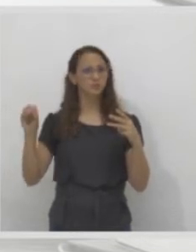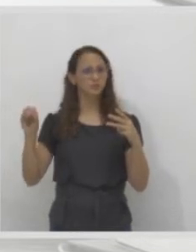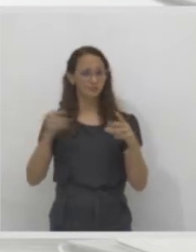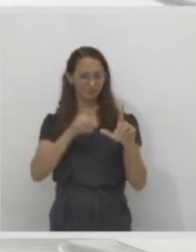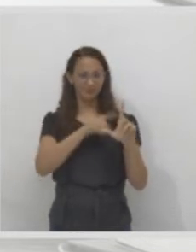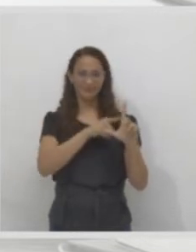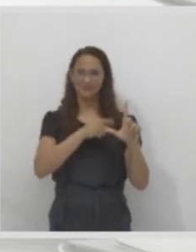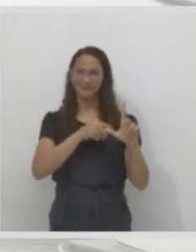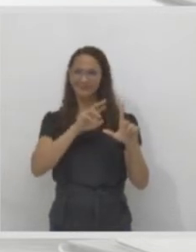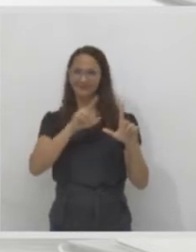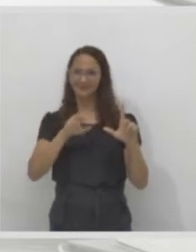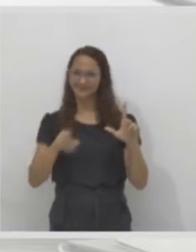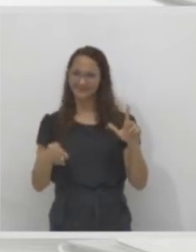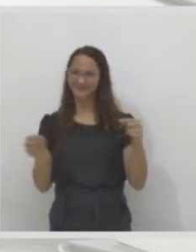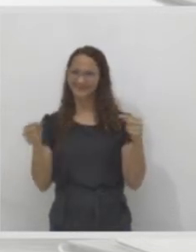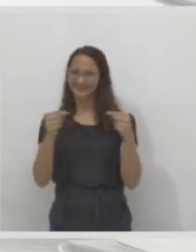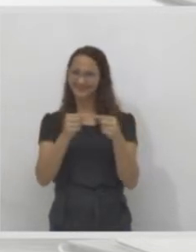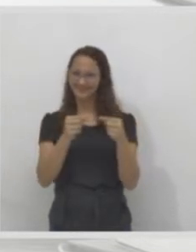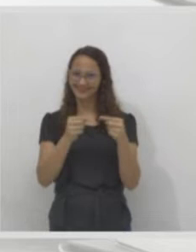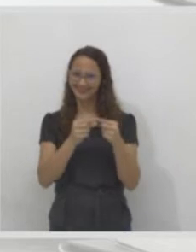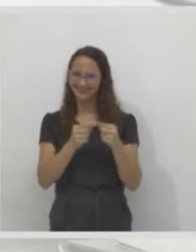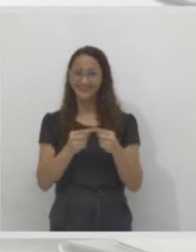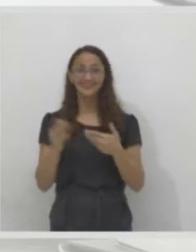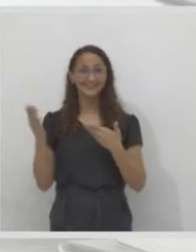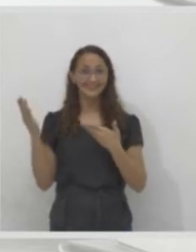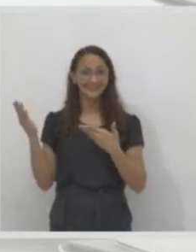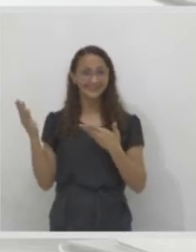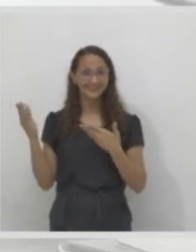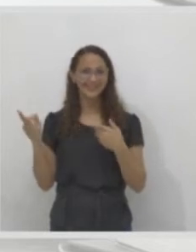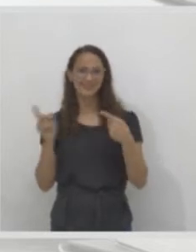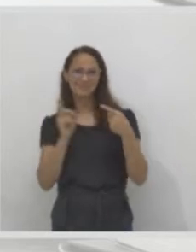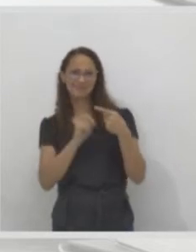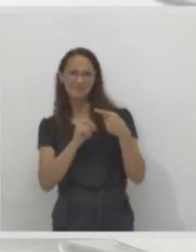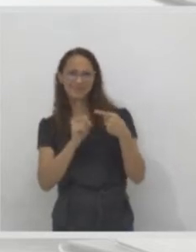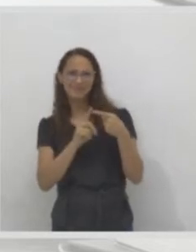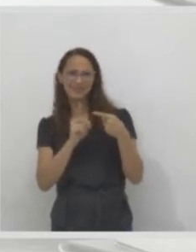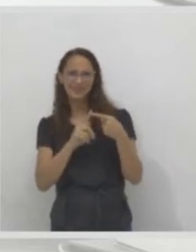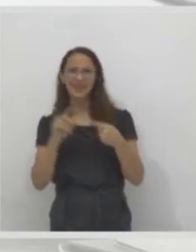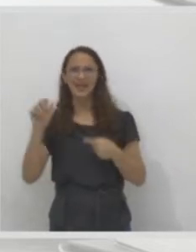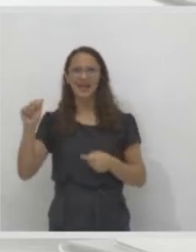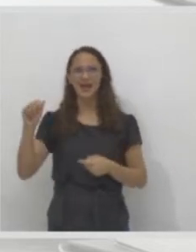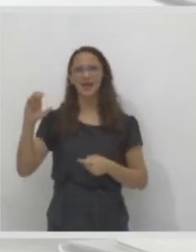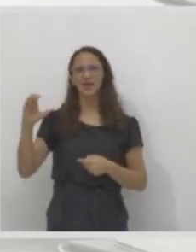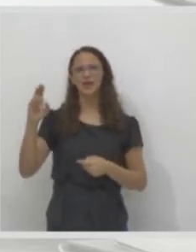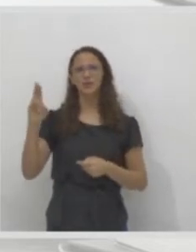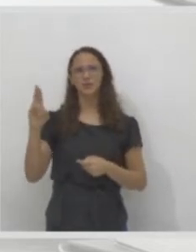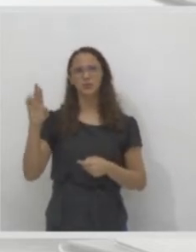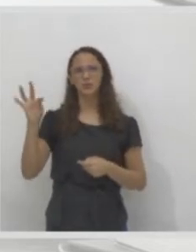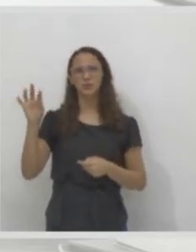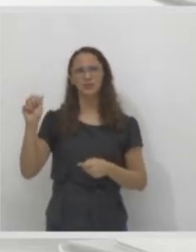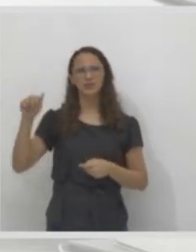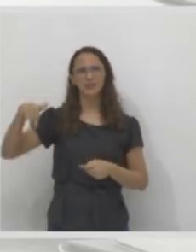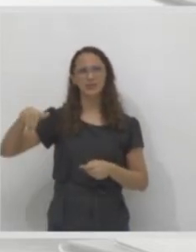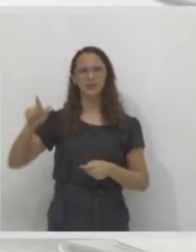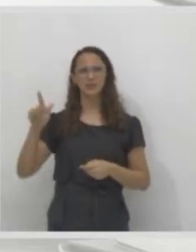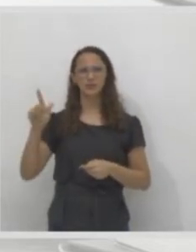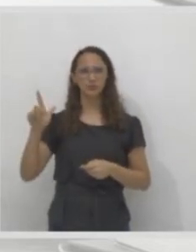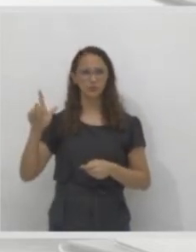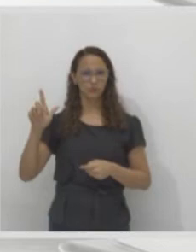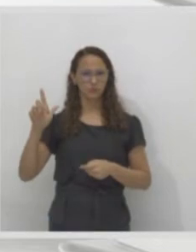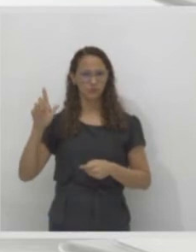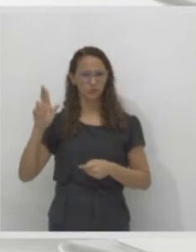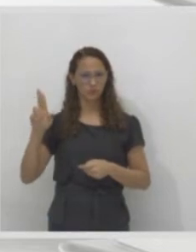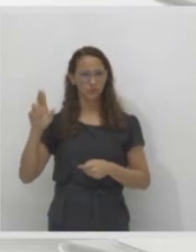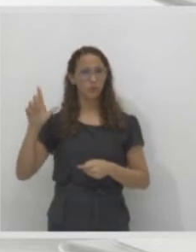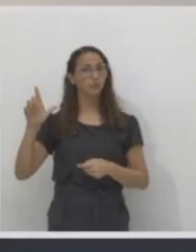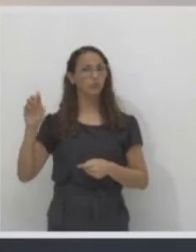O triângulo acutângulo, ele tem a seguinte característica. Antes de eu ler para vocês, olhem